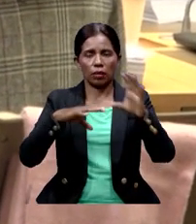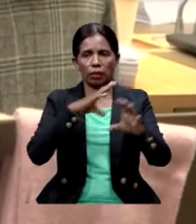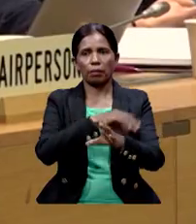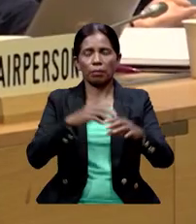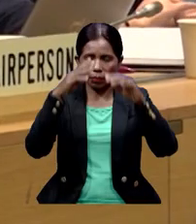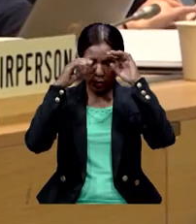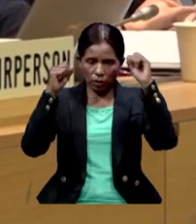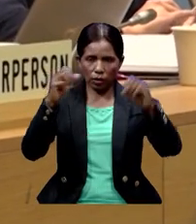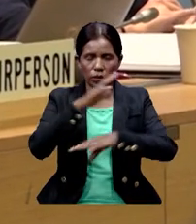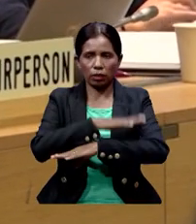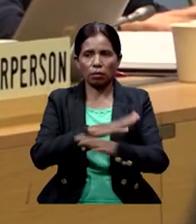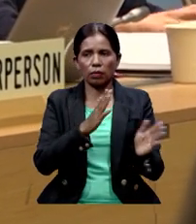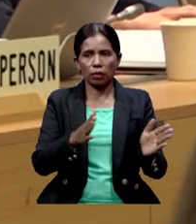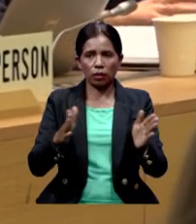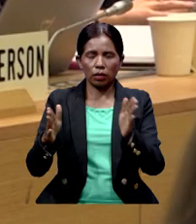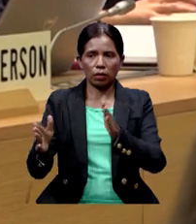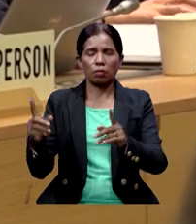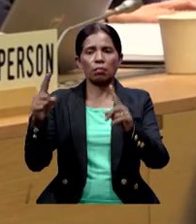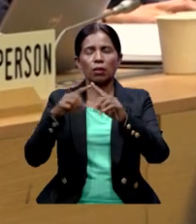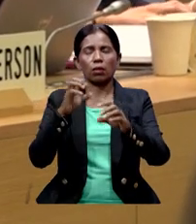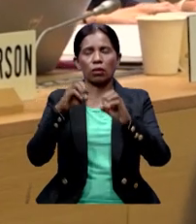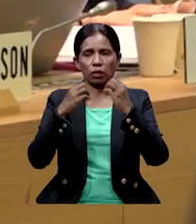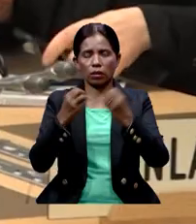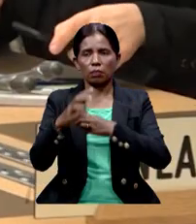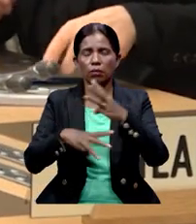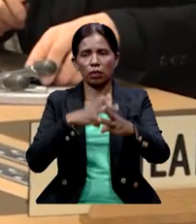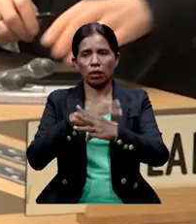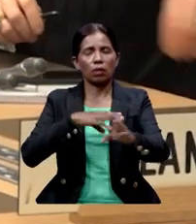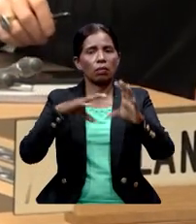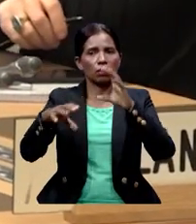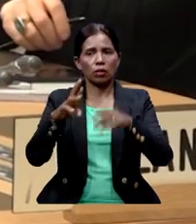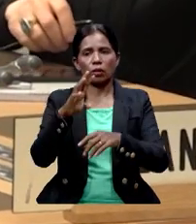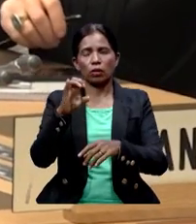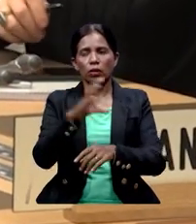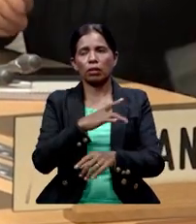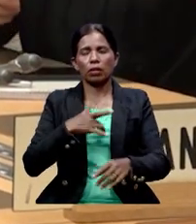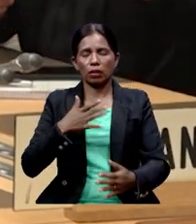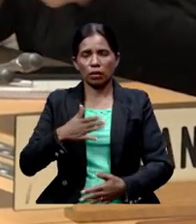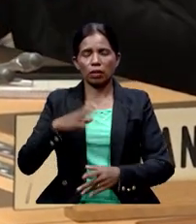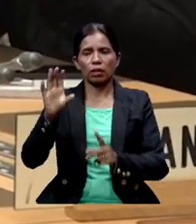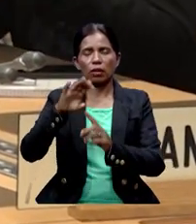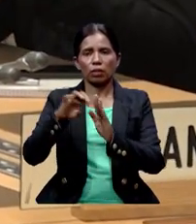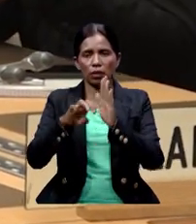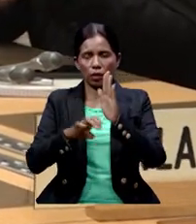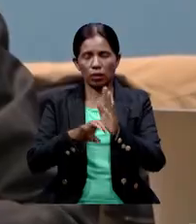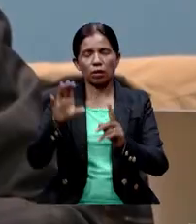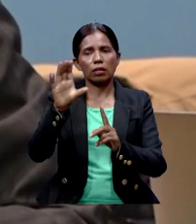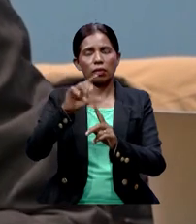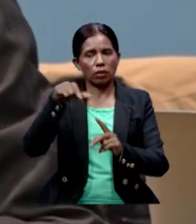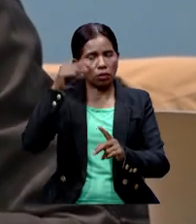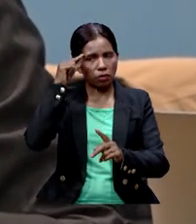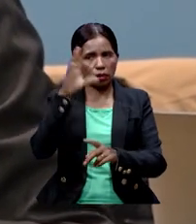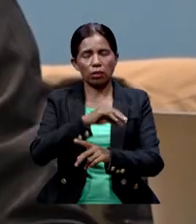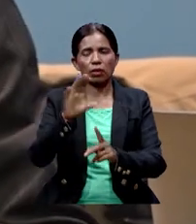para o processo de adesão Timor-Leste para a Organização Mundial do Comércio, Rui Macheira, aprecia CEF Estado, CEF Governo, CEF